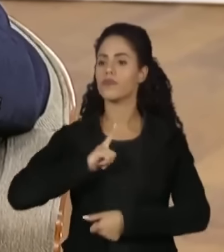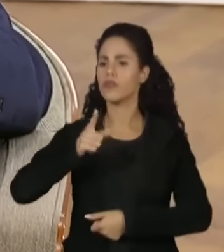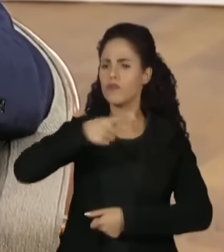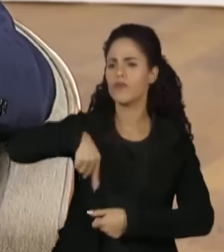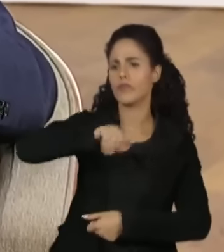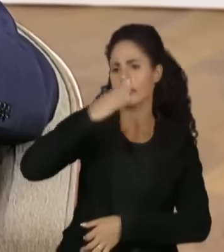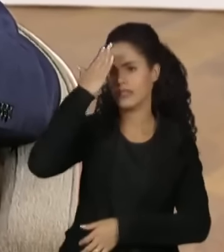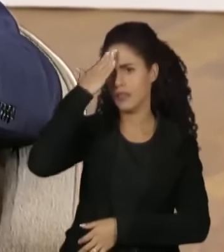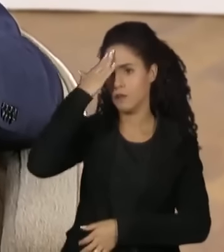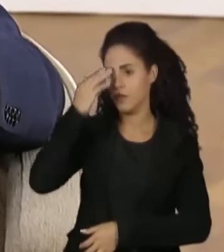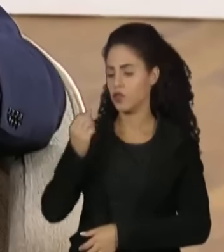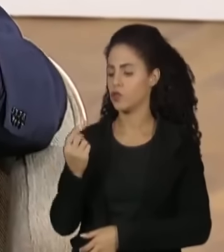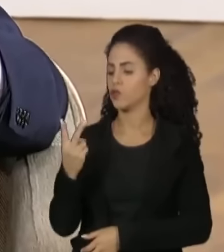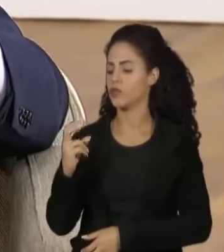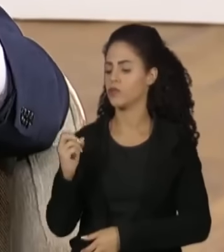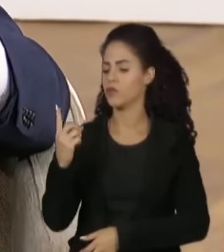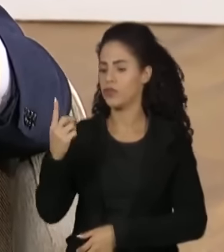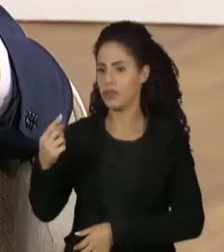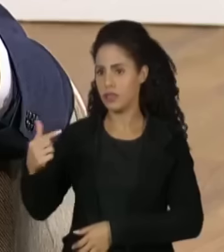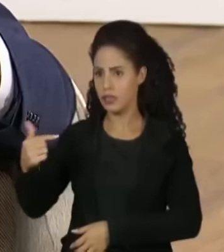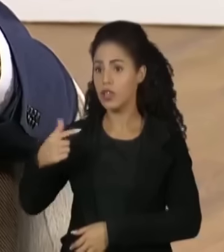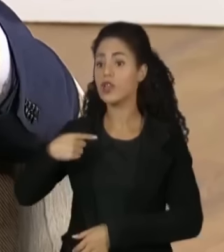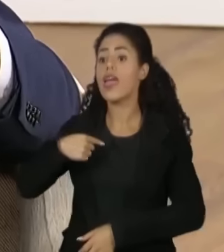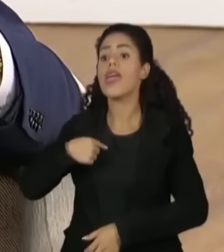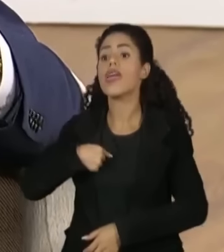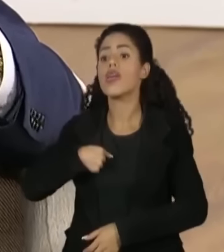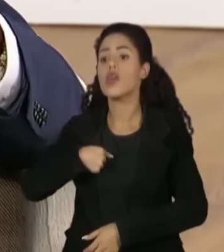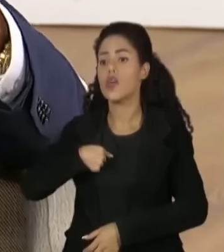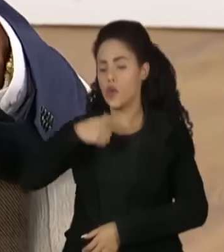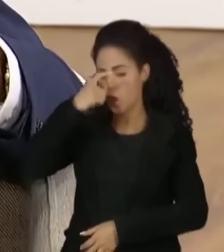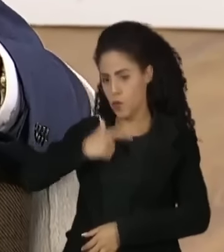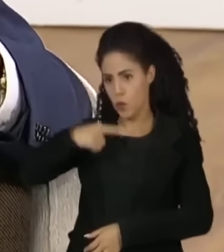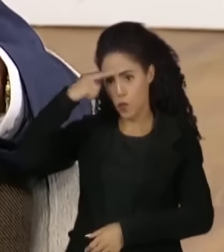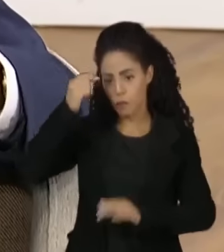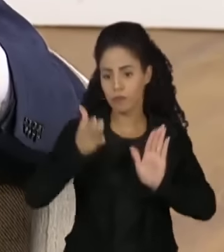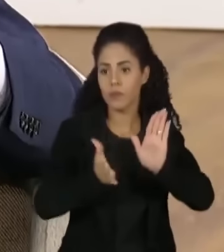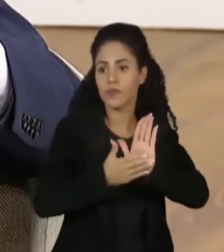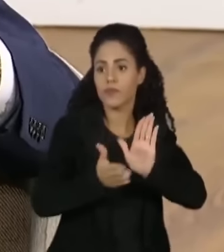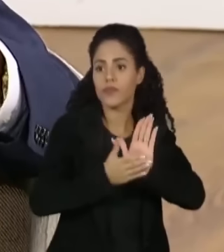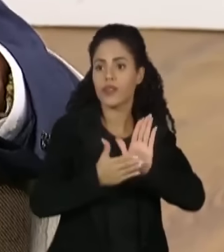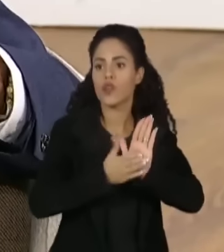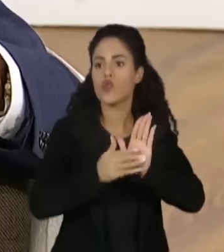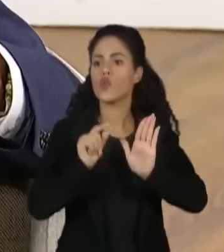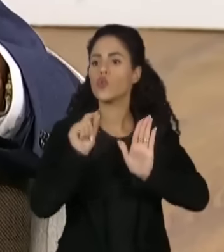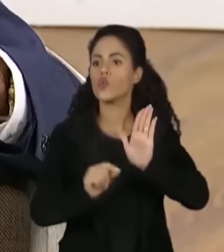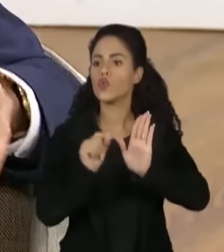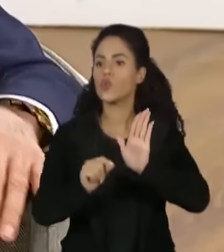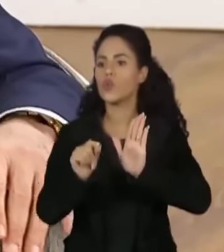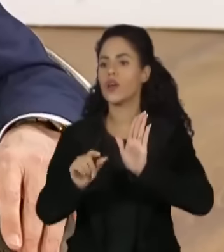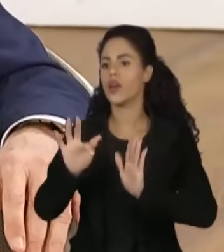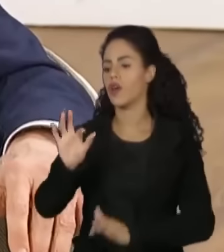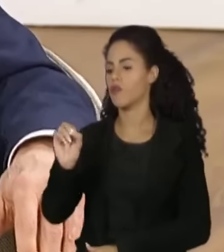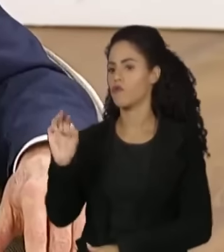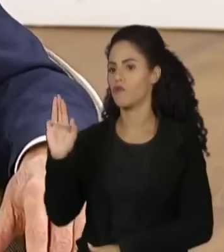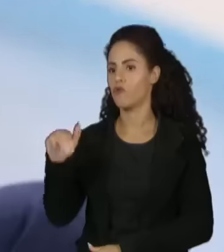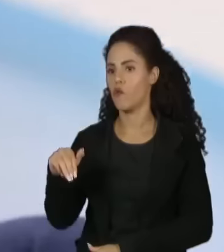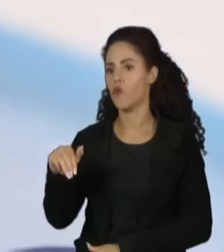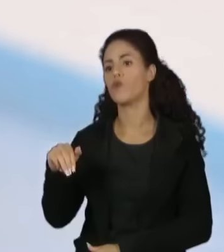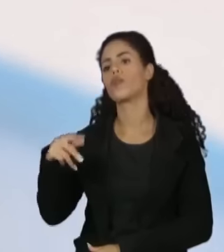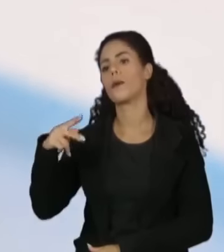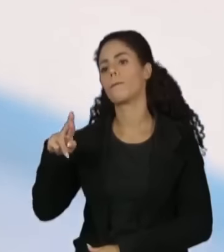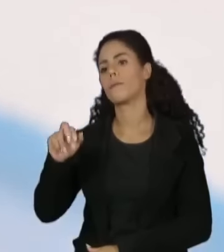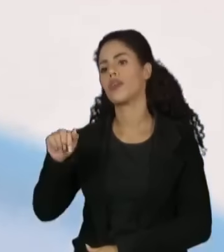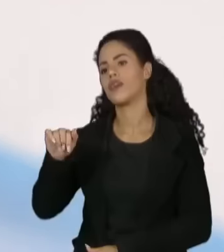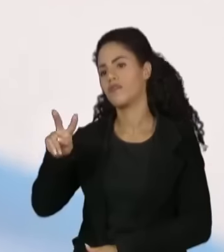mundo sabe, em 2017, eu mesmo propus uma redução significativa do chamado foro privilegiado, que era o julgamento de